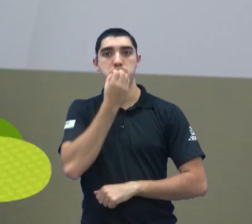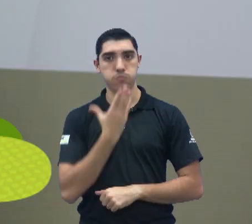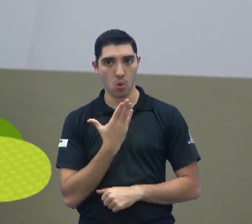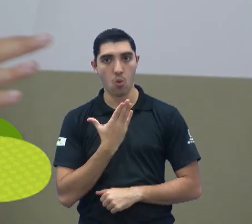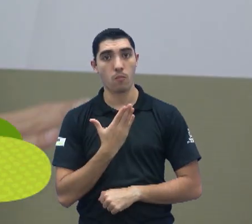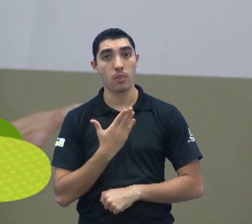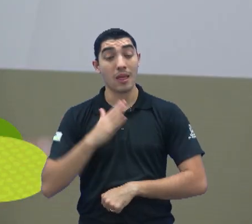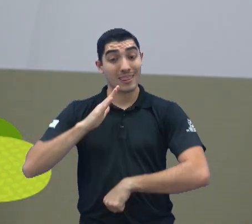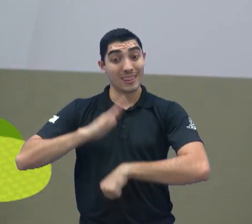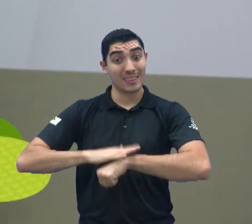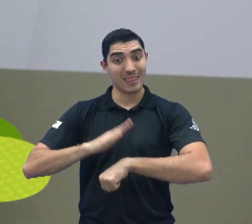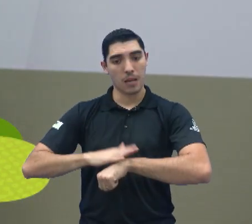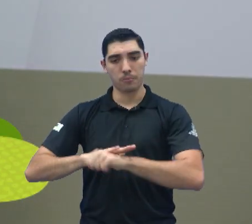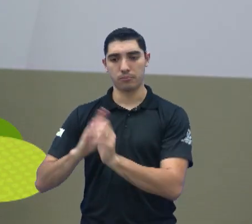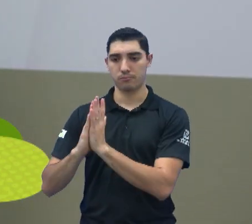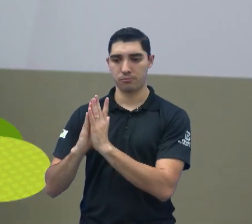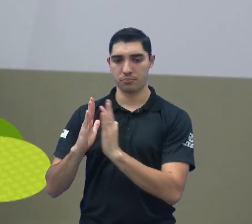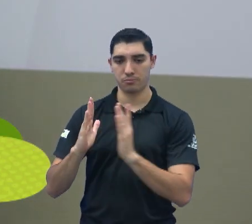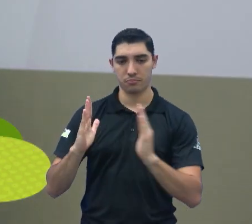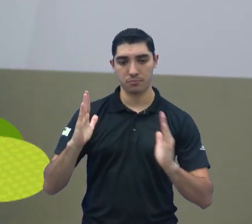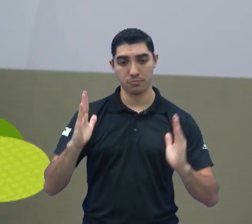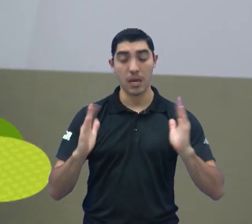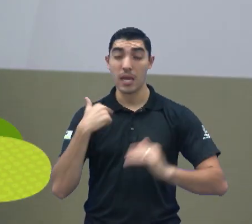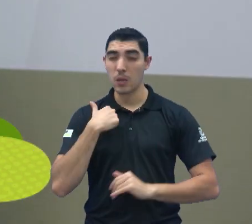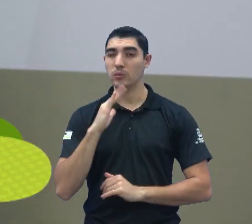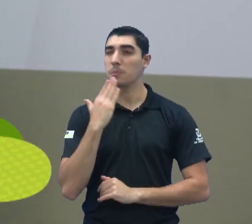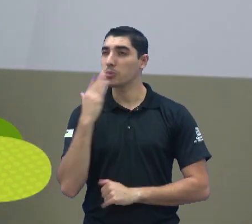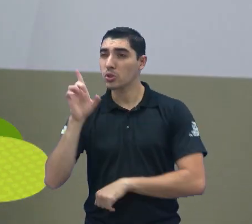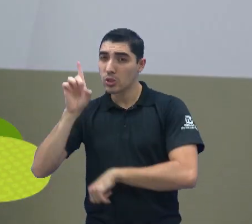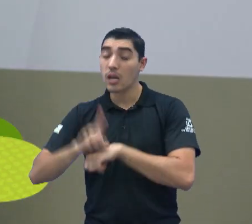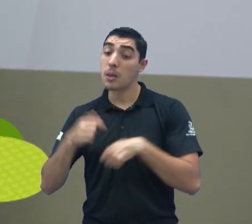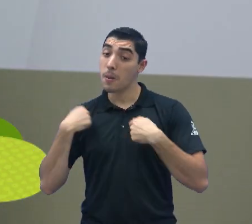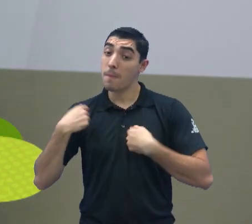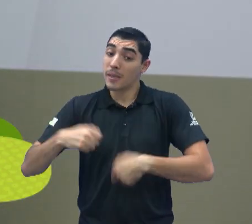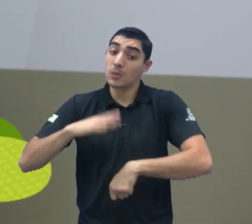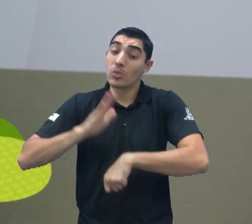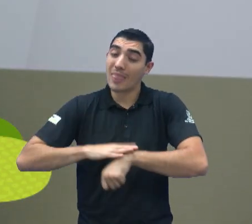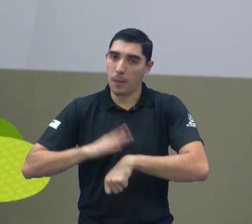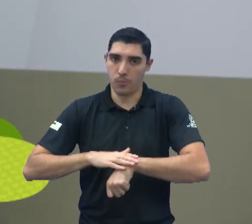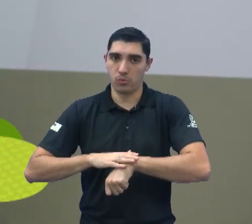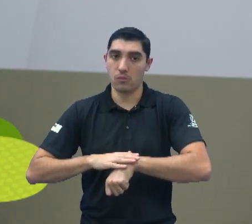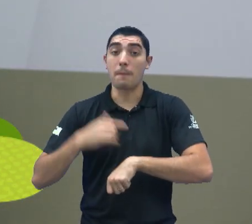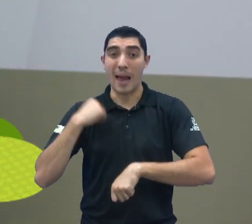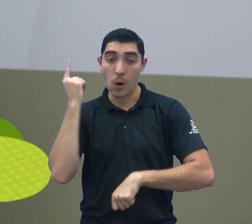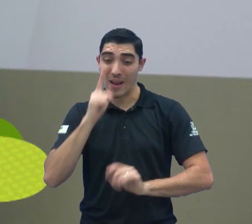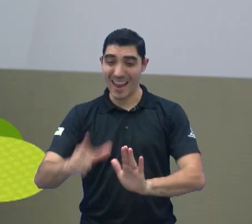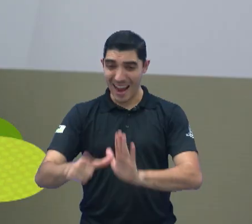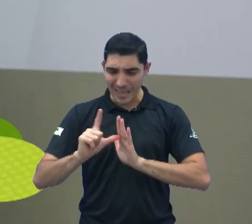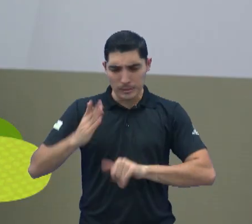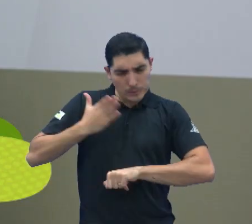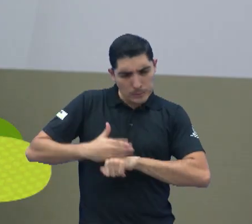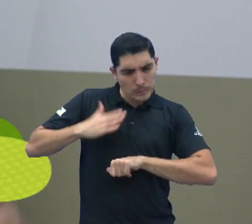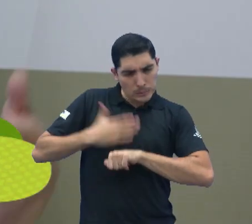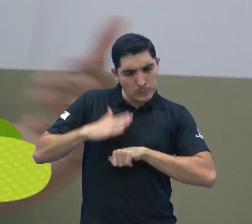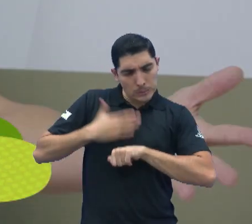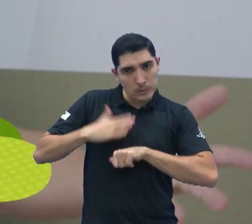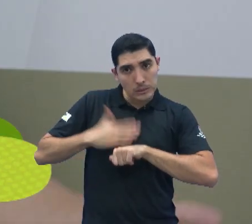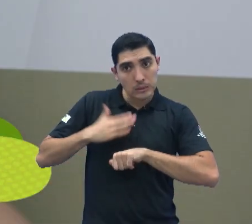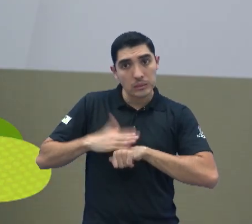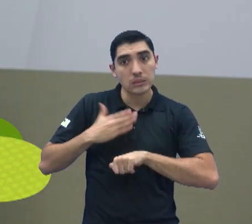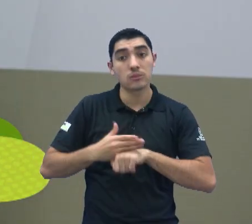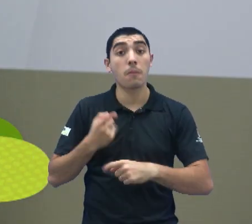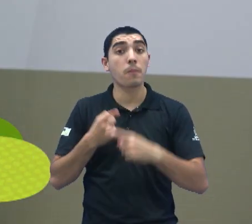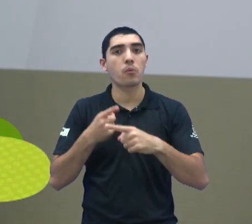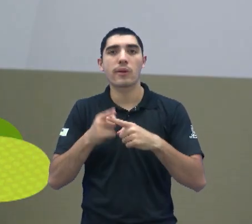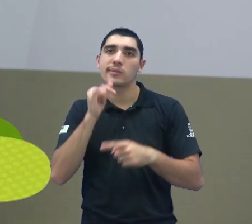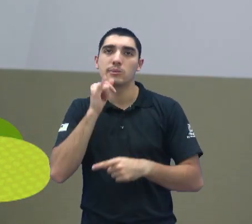eu sempre... Isso foi uma coisa que eu pedi para a diretoria. Eu quero ter tempo para fazer um trabalho de pré-temporada bom. Porque você faz, sei lá, 4